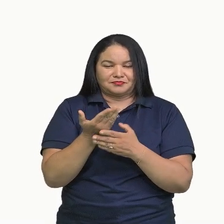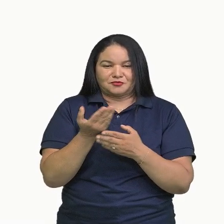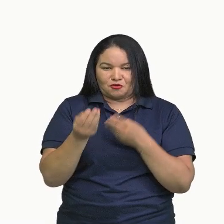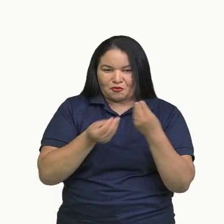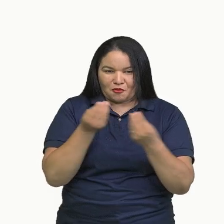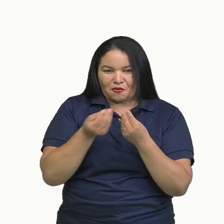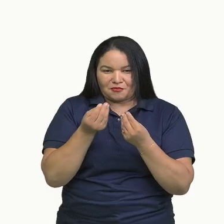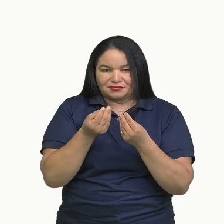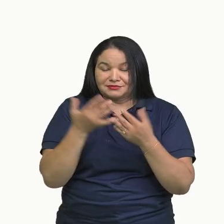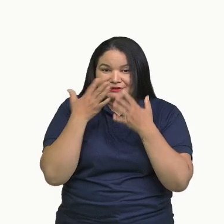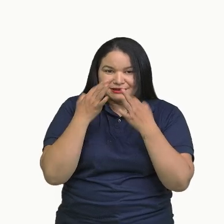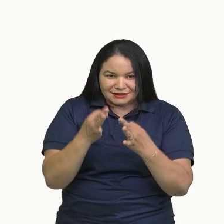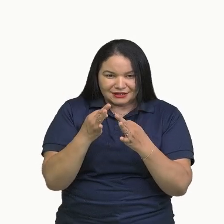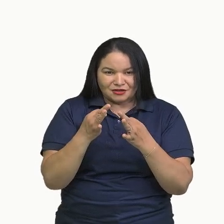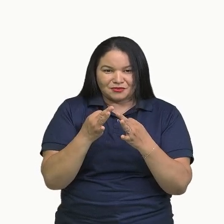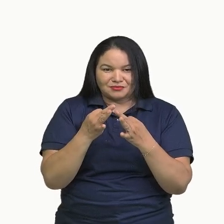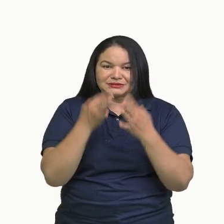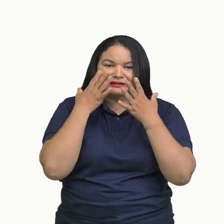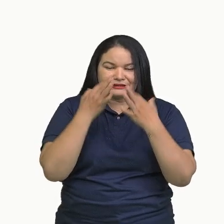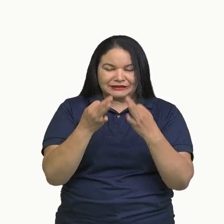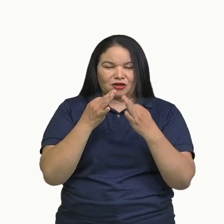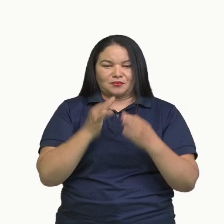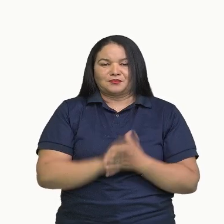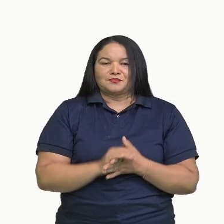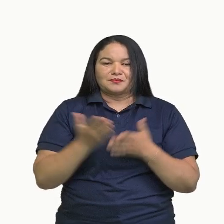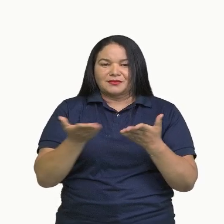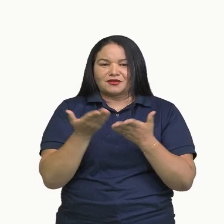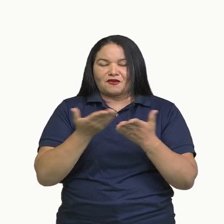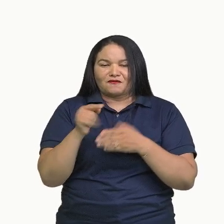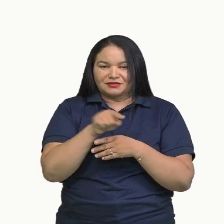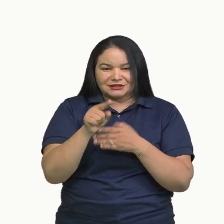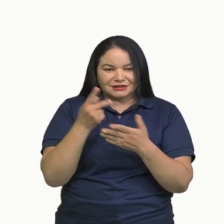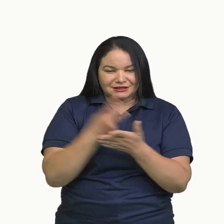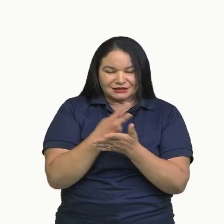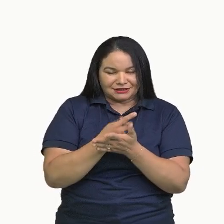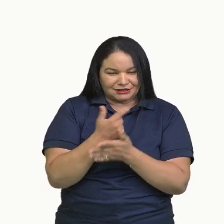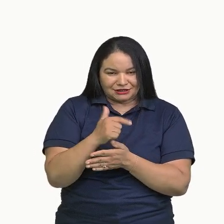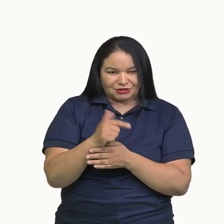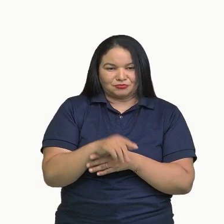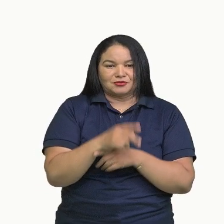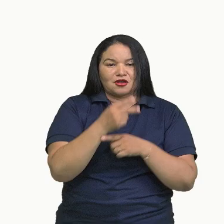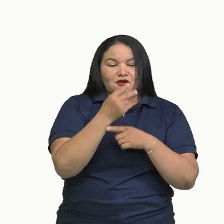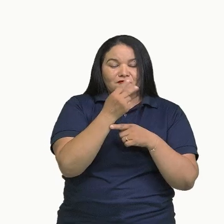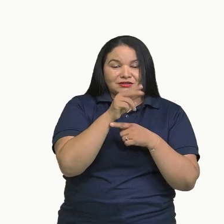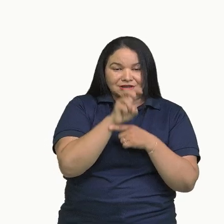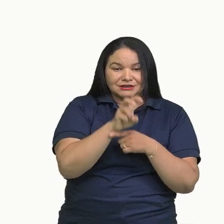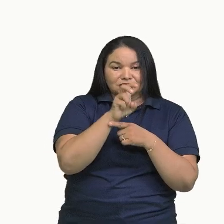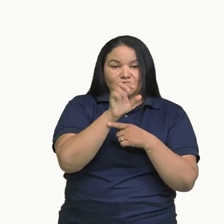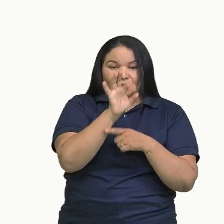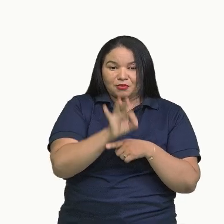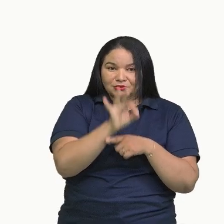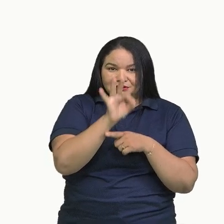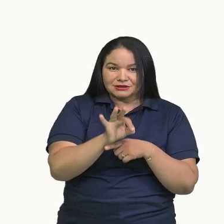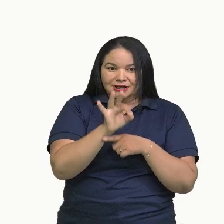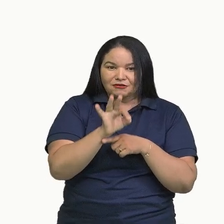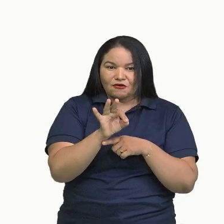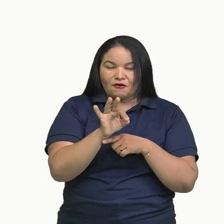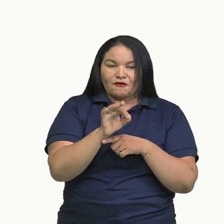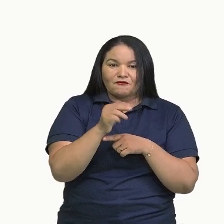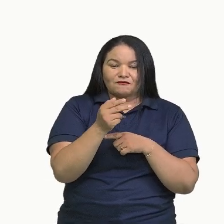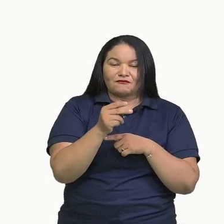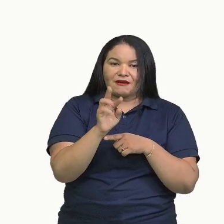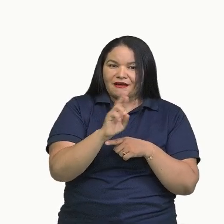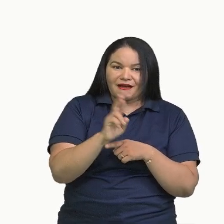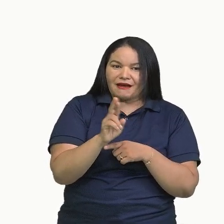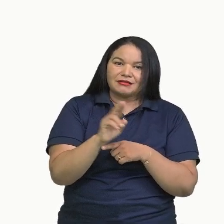preste atenção no seguinte, tá? Para você não errar. 25% não significa R$ 25 de desconto,